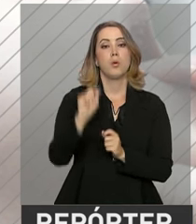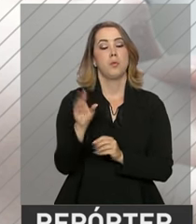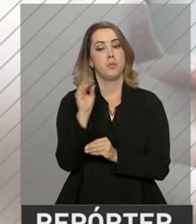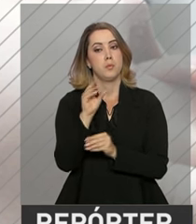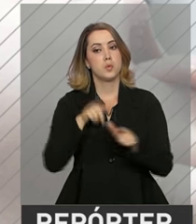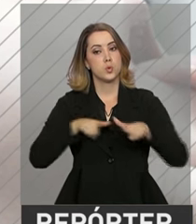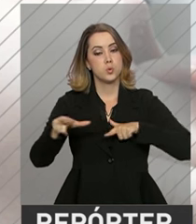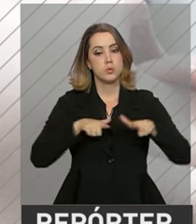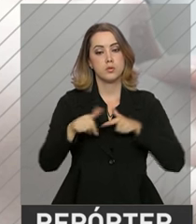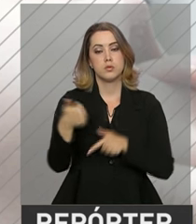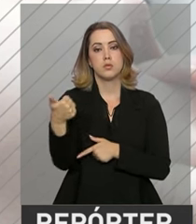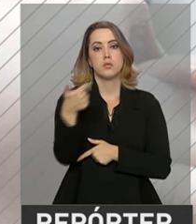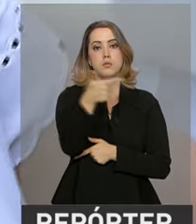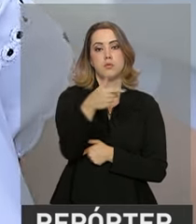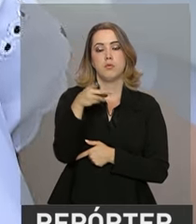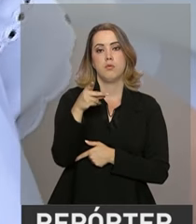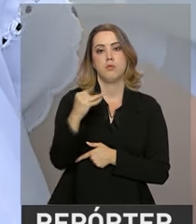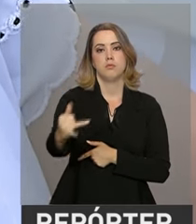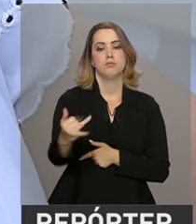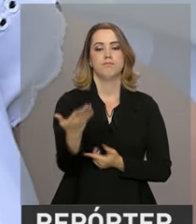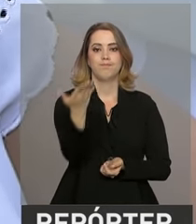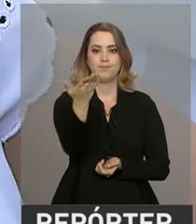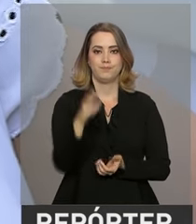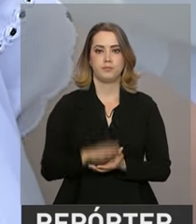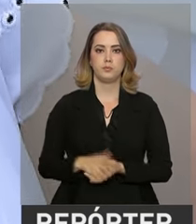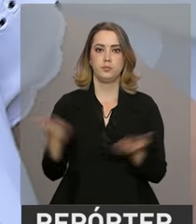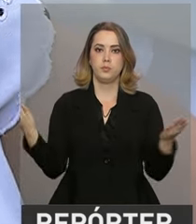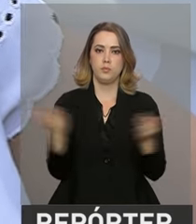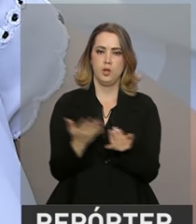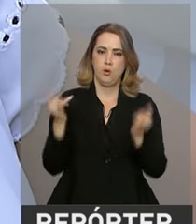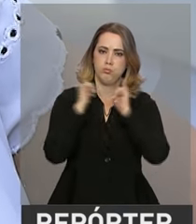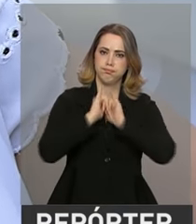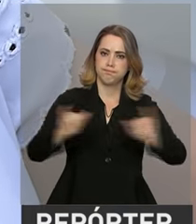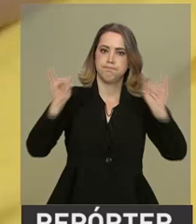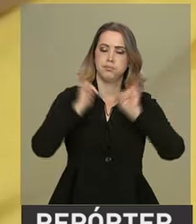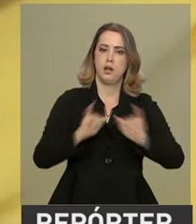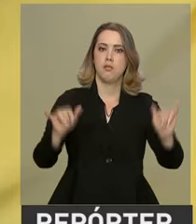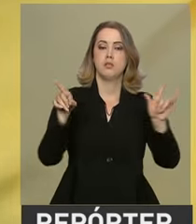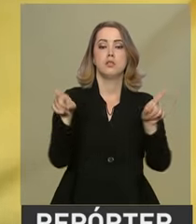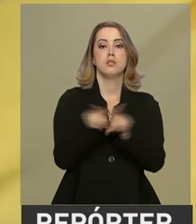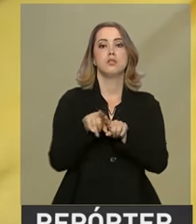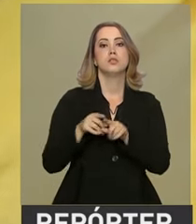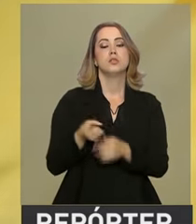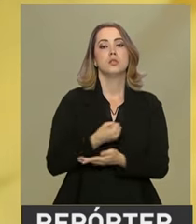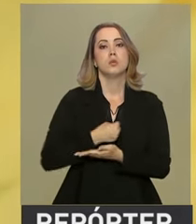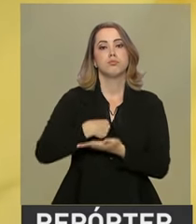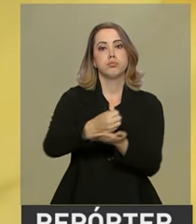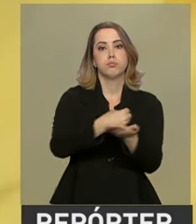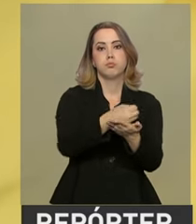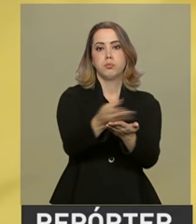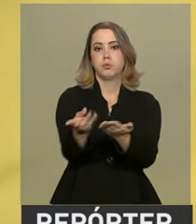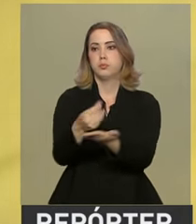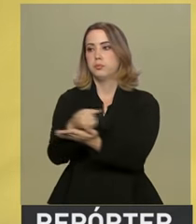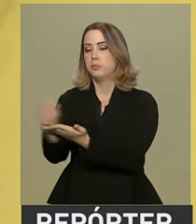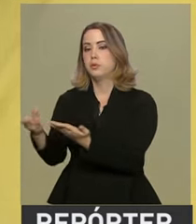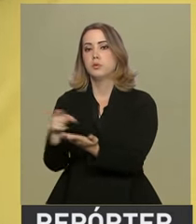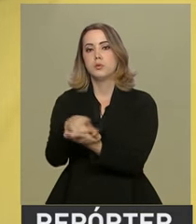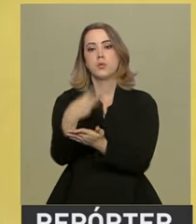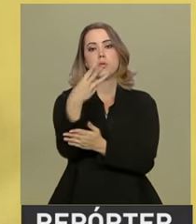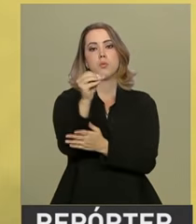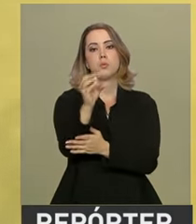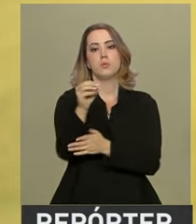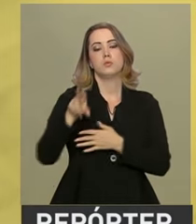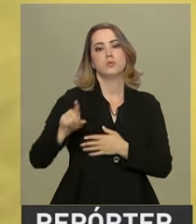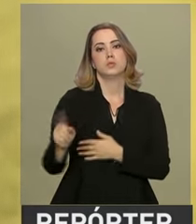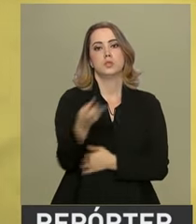nos 12 dias de mobilização. Atualmente, o Programa Nacional de Imunizações distribui por ano cerca de 300